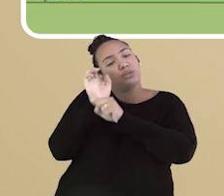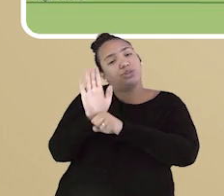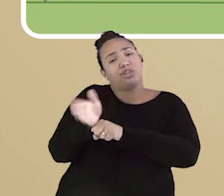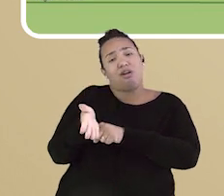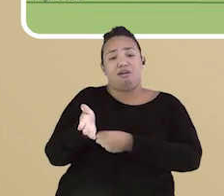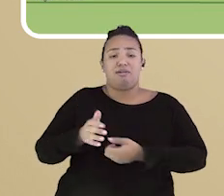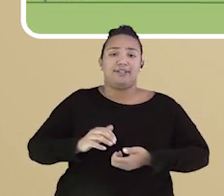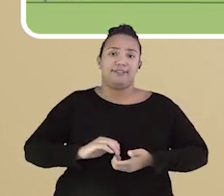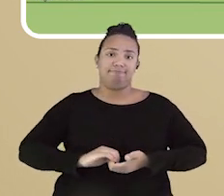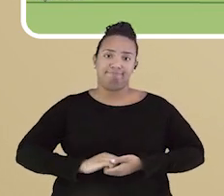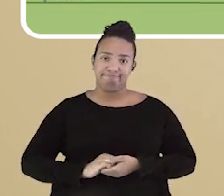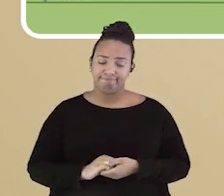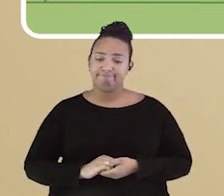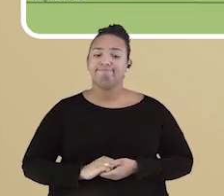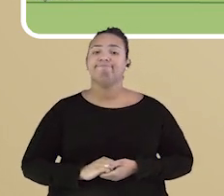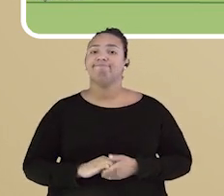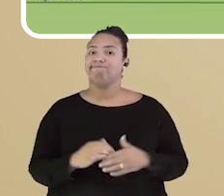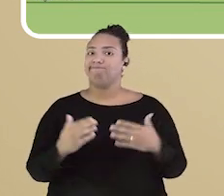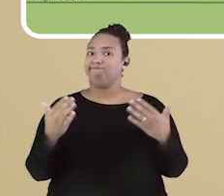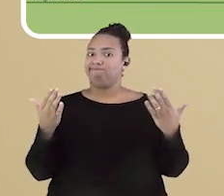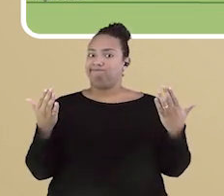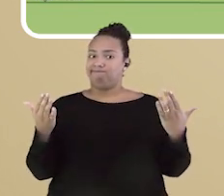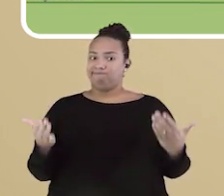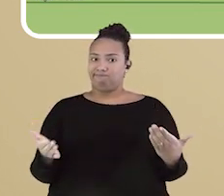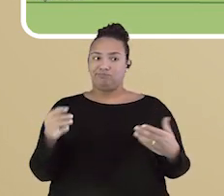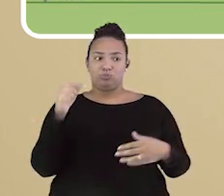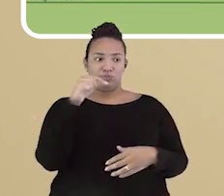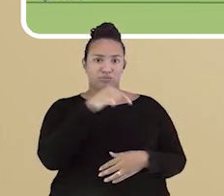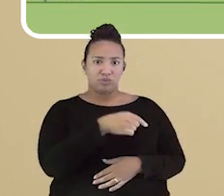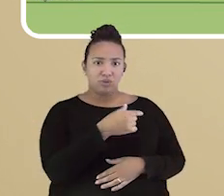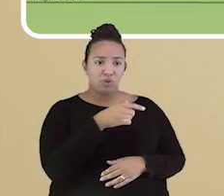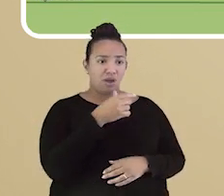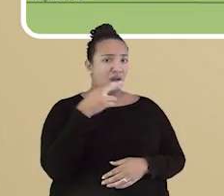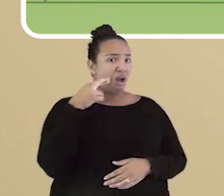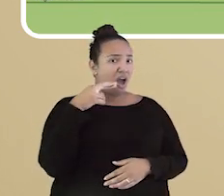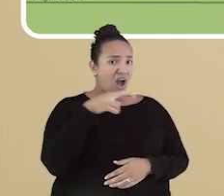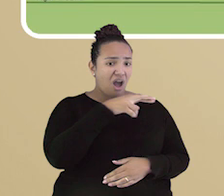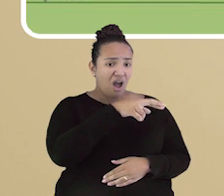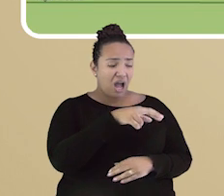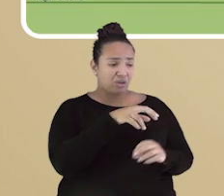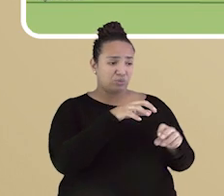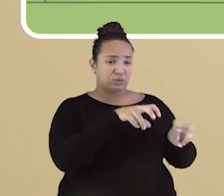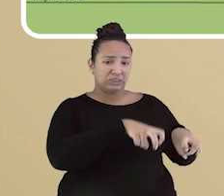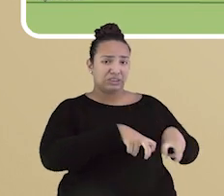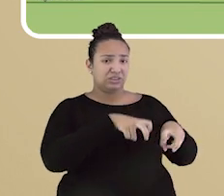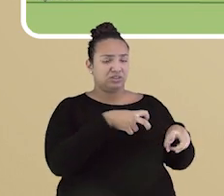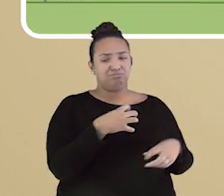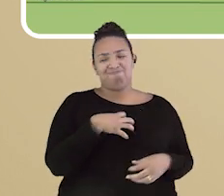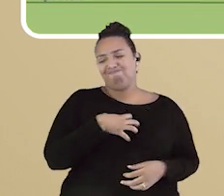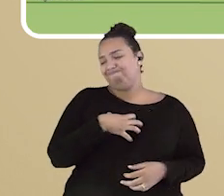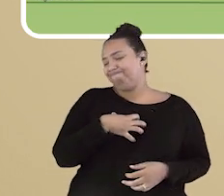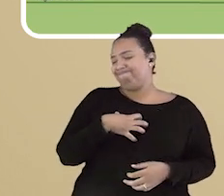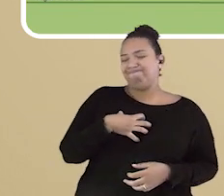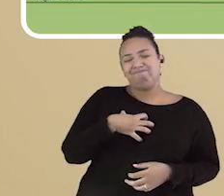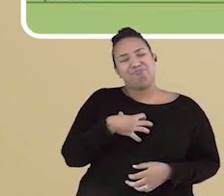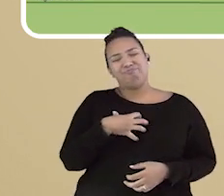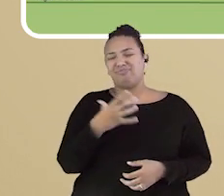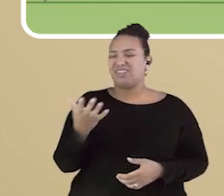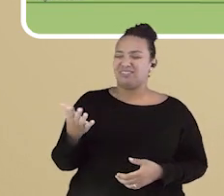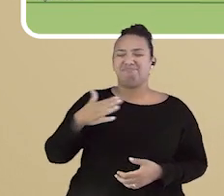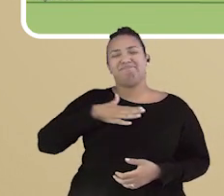Aquela situação deixou o rato do campo bem desconfortável e ele decidiu que já tinha visto muito da